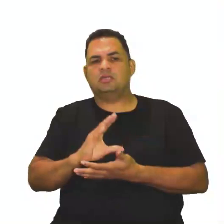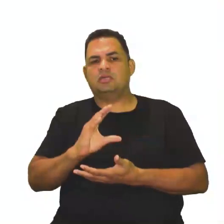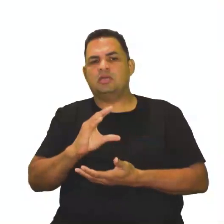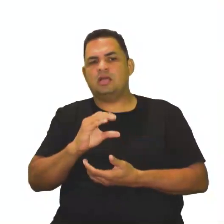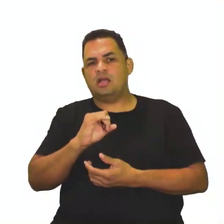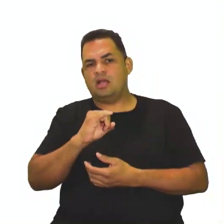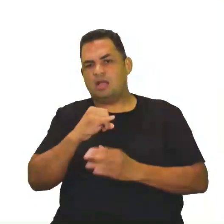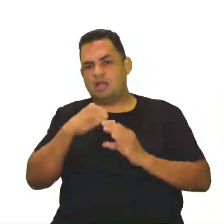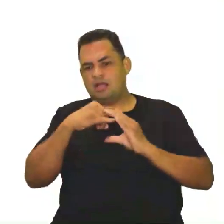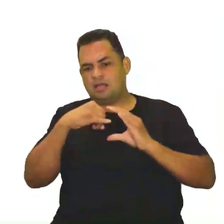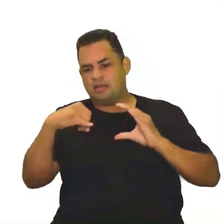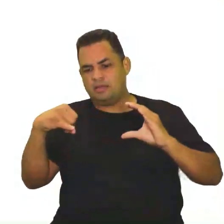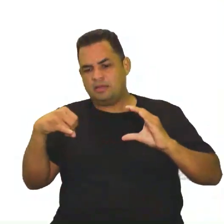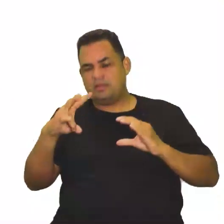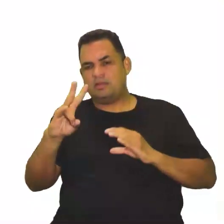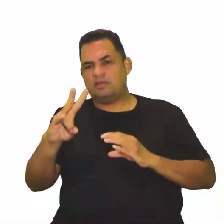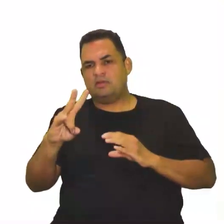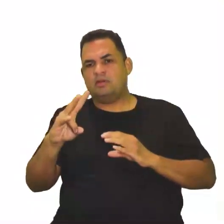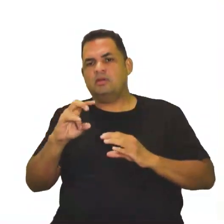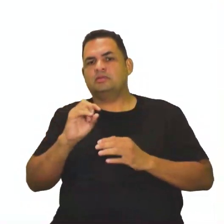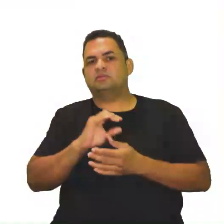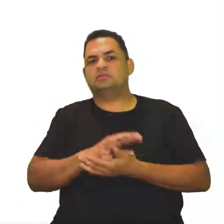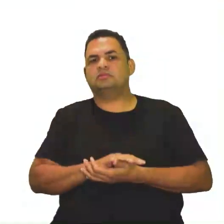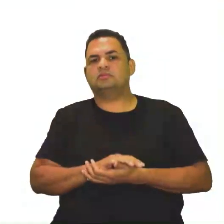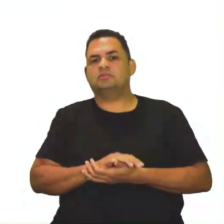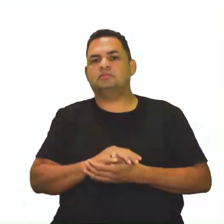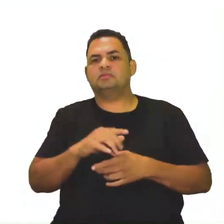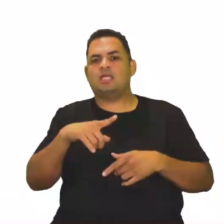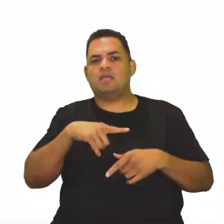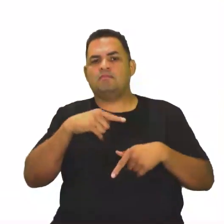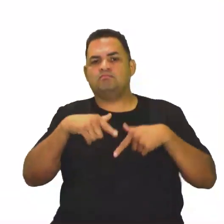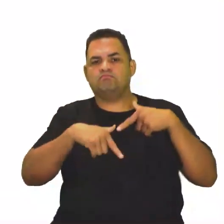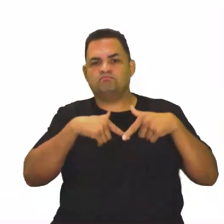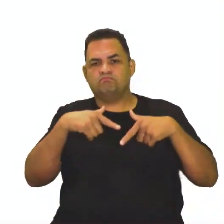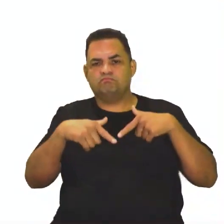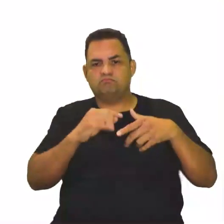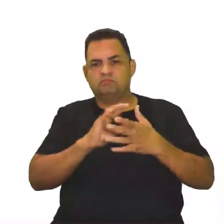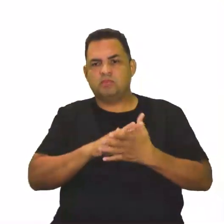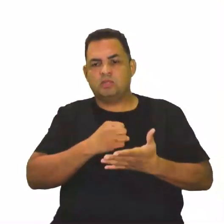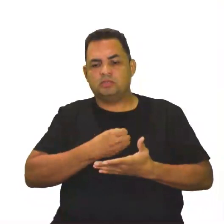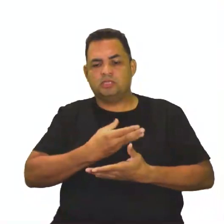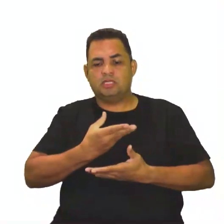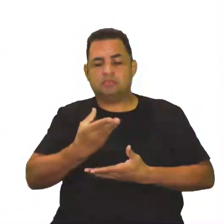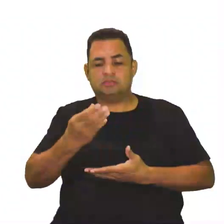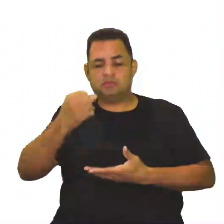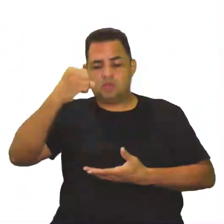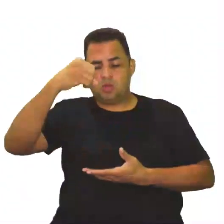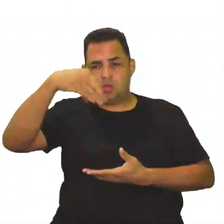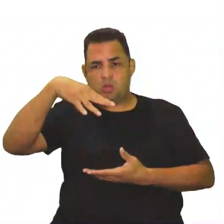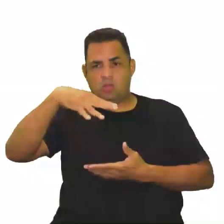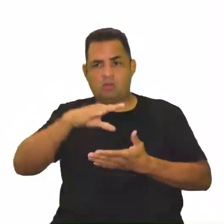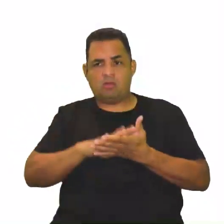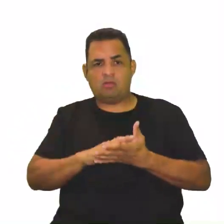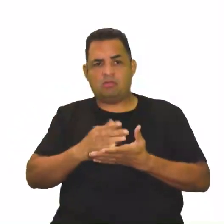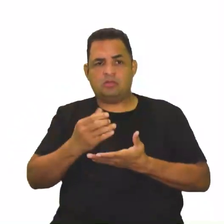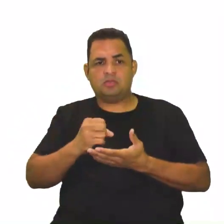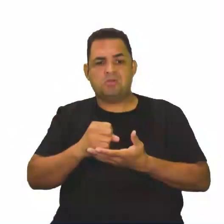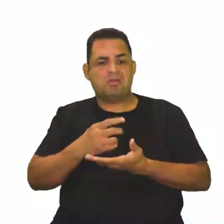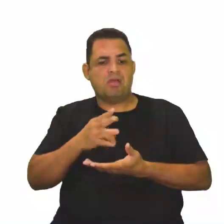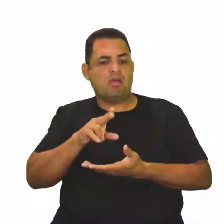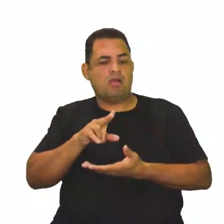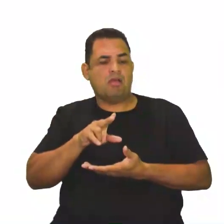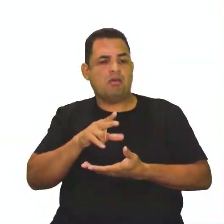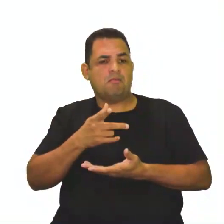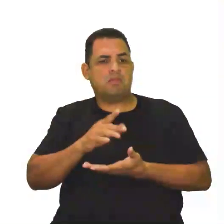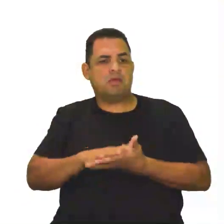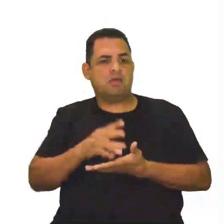ok? Voltagem, corrente. Produz a mesma quantidade de luz que uma lâmpada incandescente